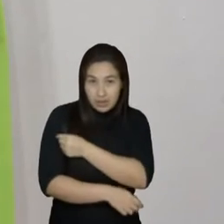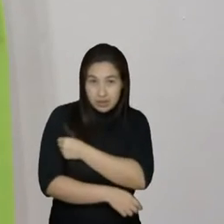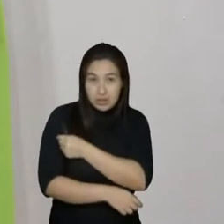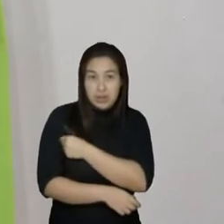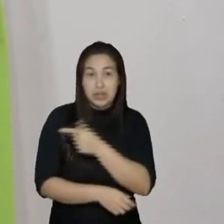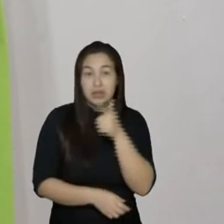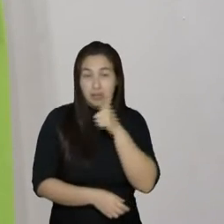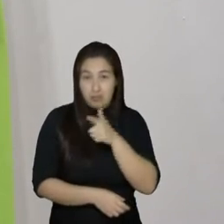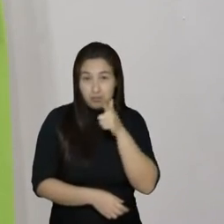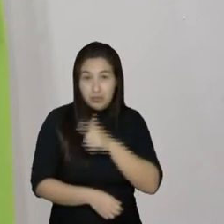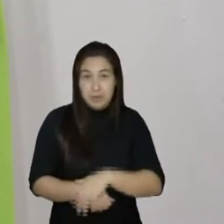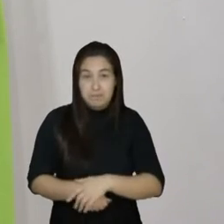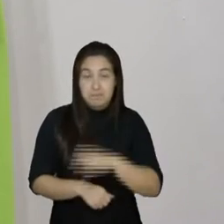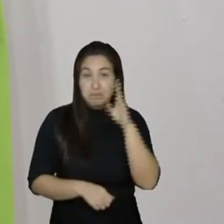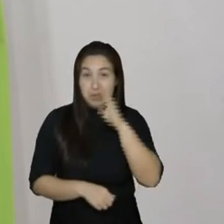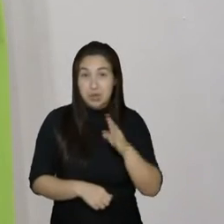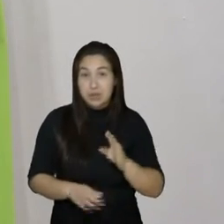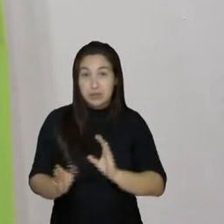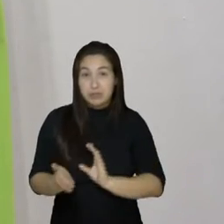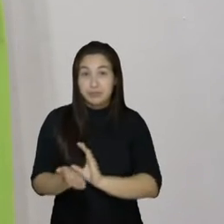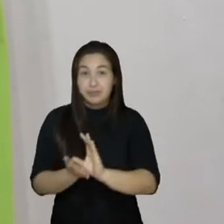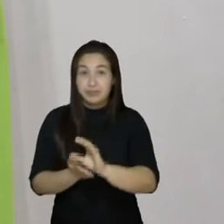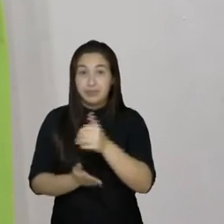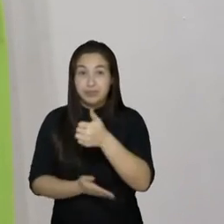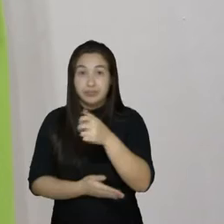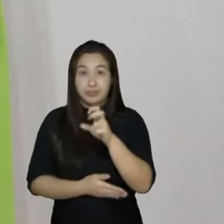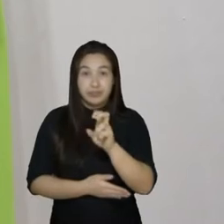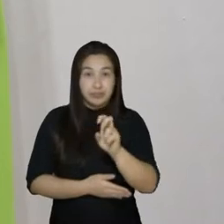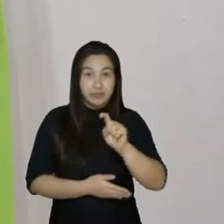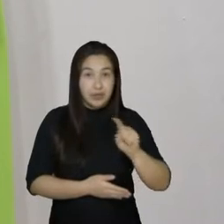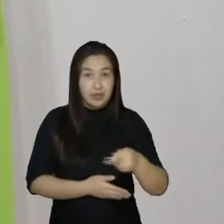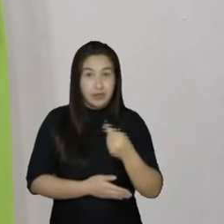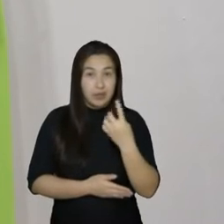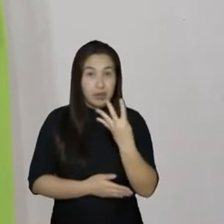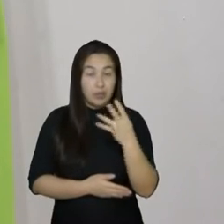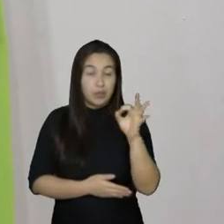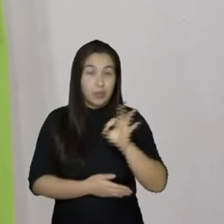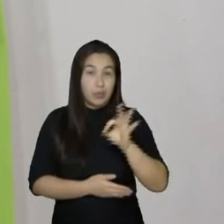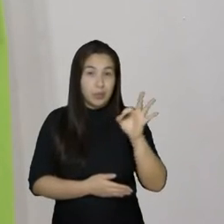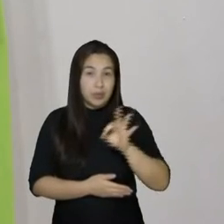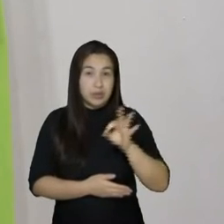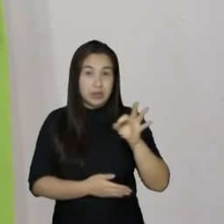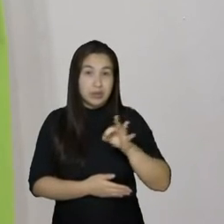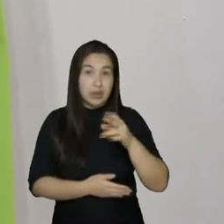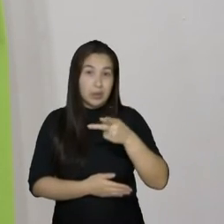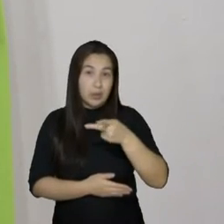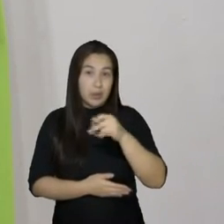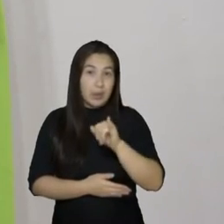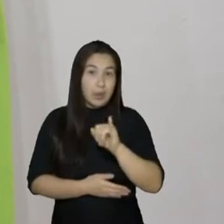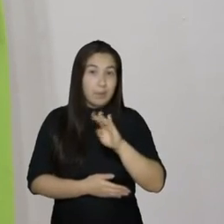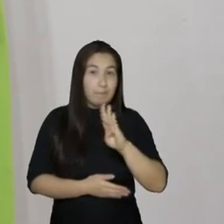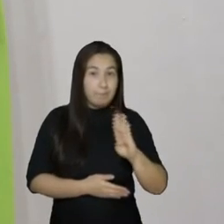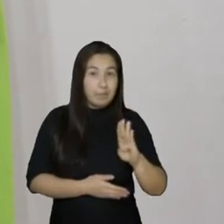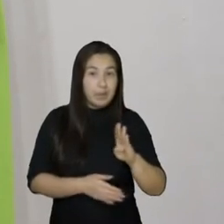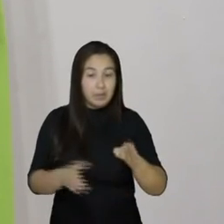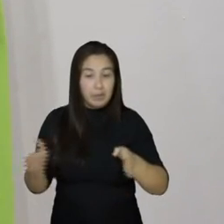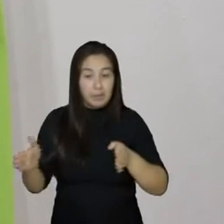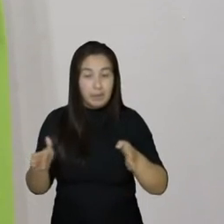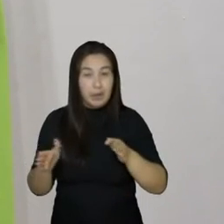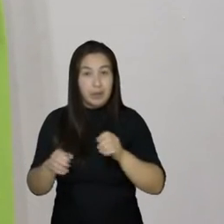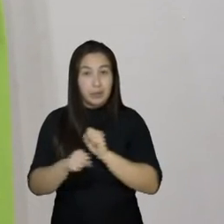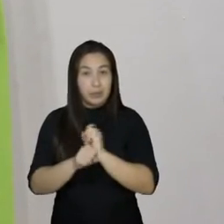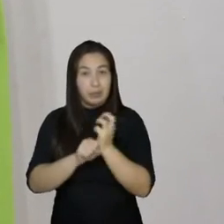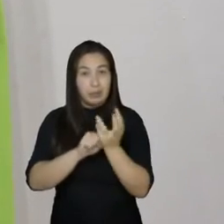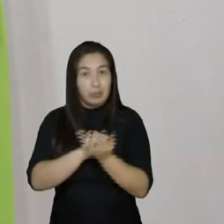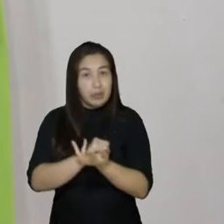O Brasil investiu 15%, 15,4% do seu PIB na pandemia. Isso dá um valor de